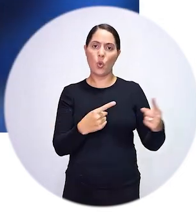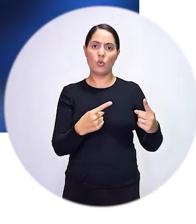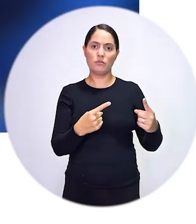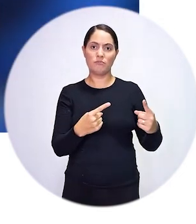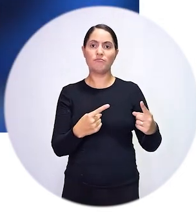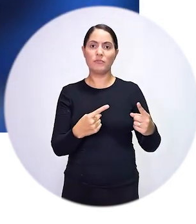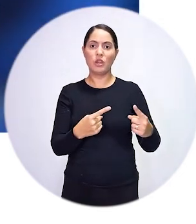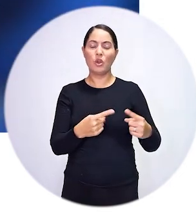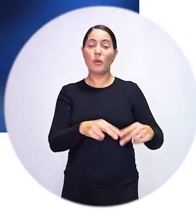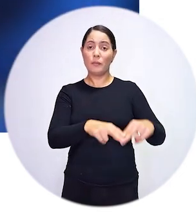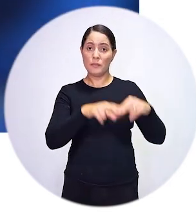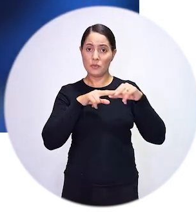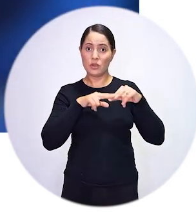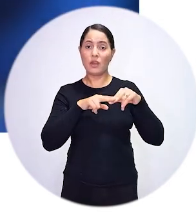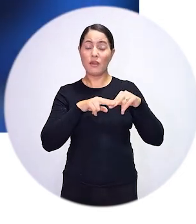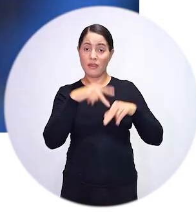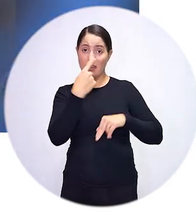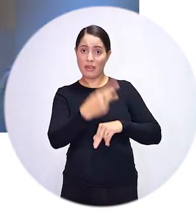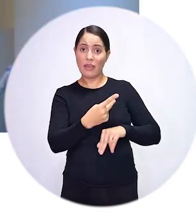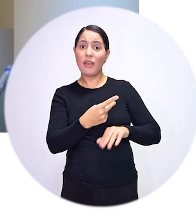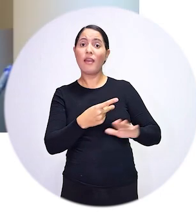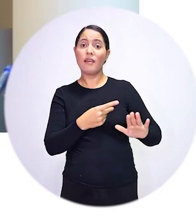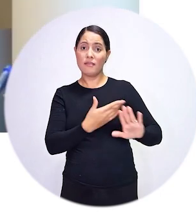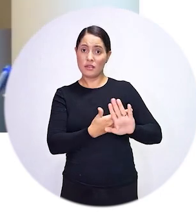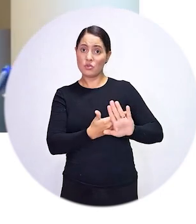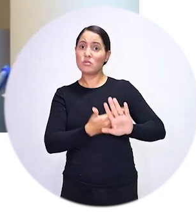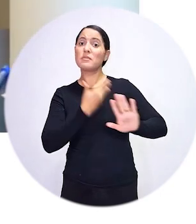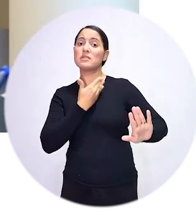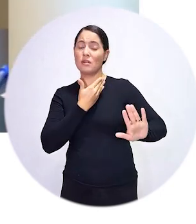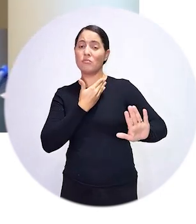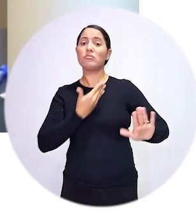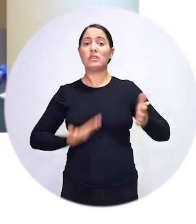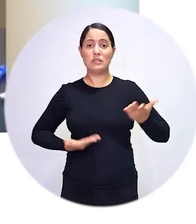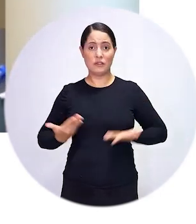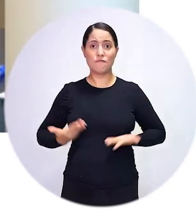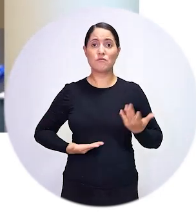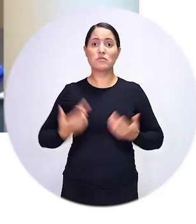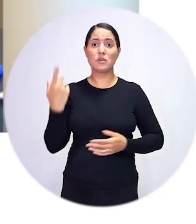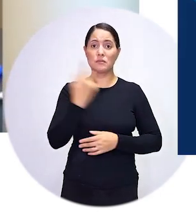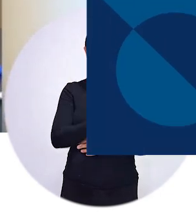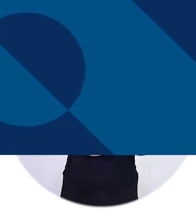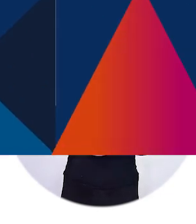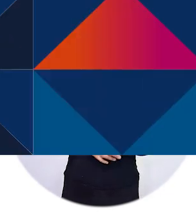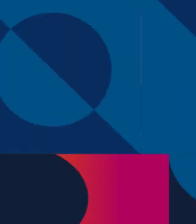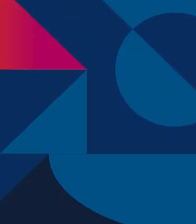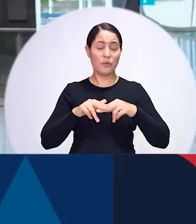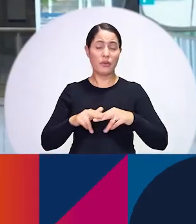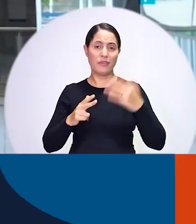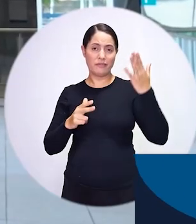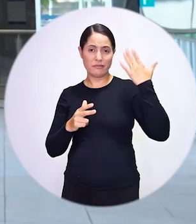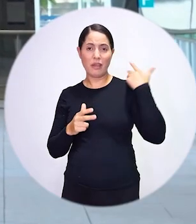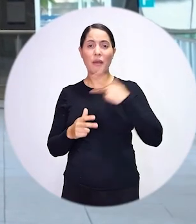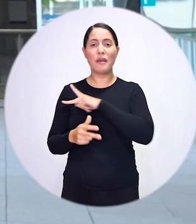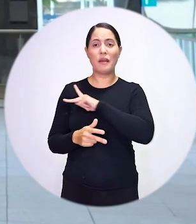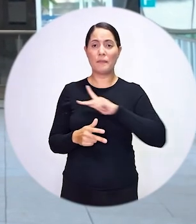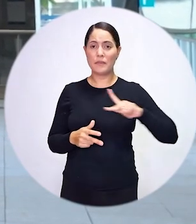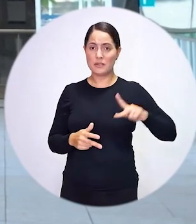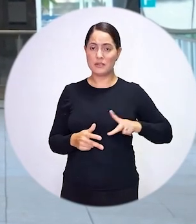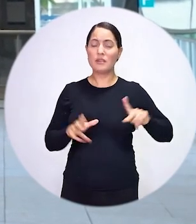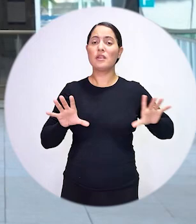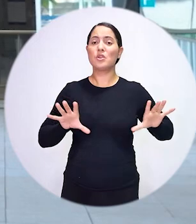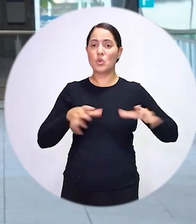uma reclamação em face desse desembargador pedindo o seu afastamento cautelar, considerando que